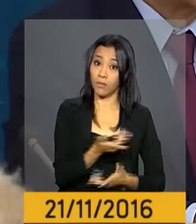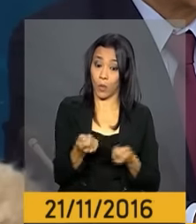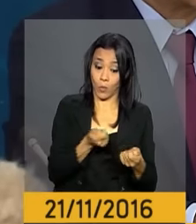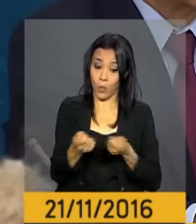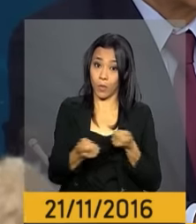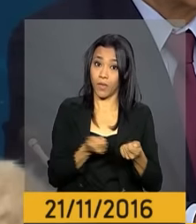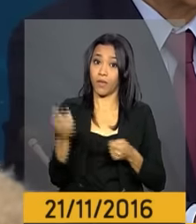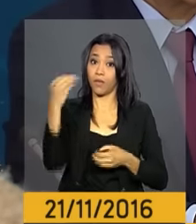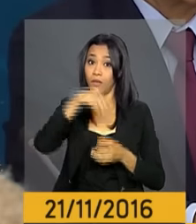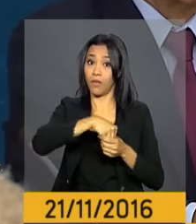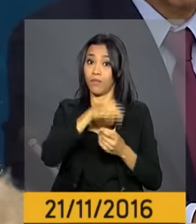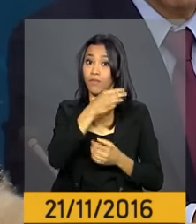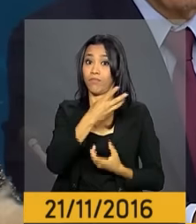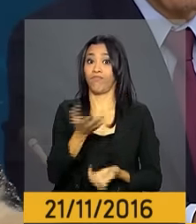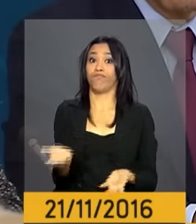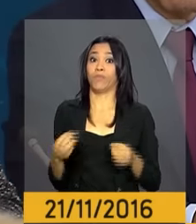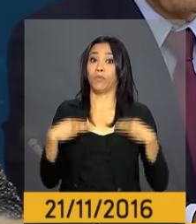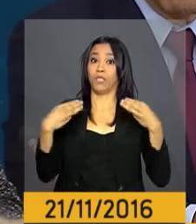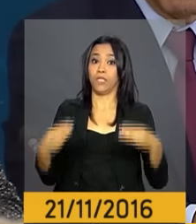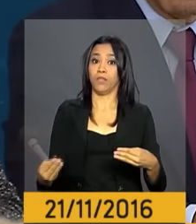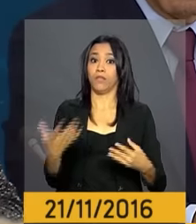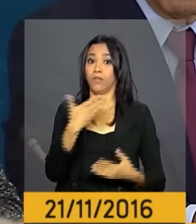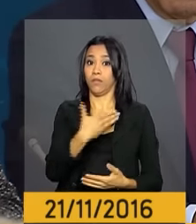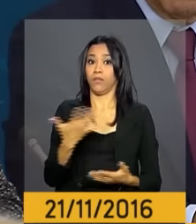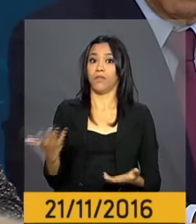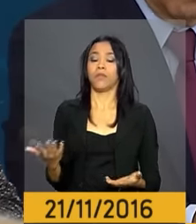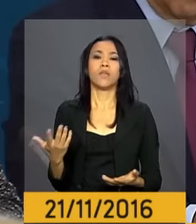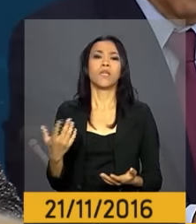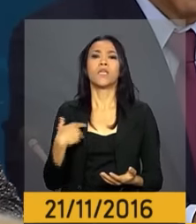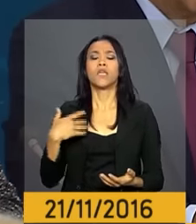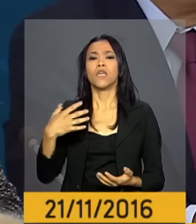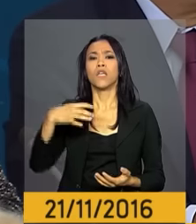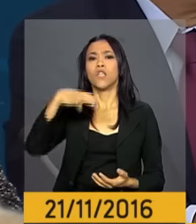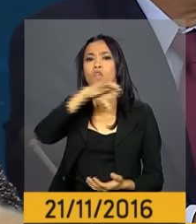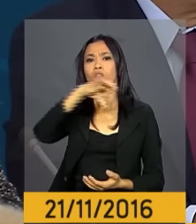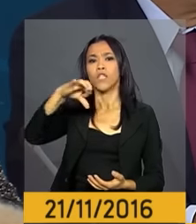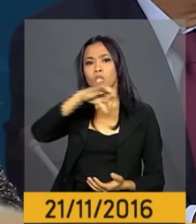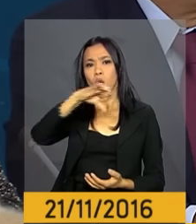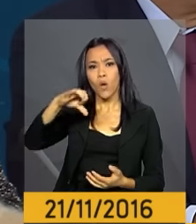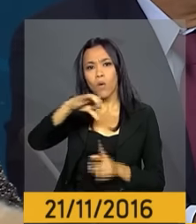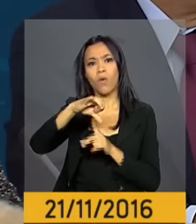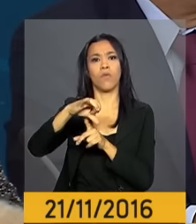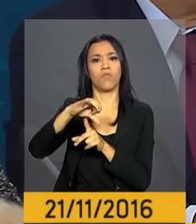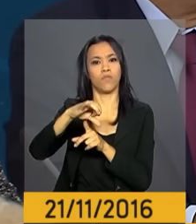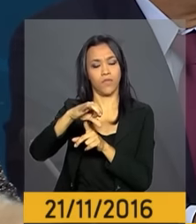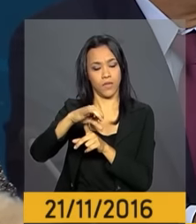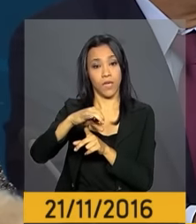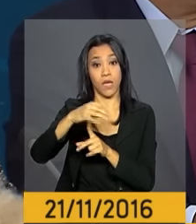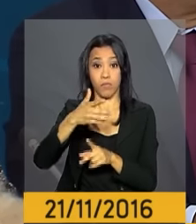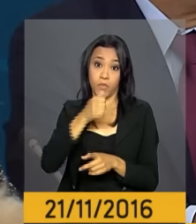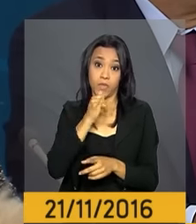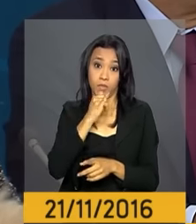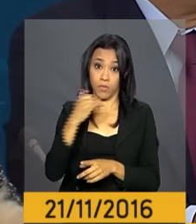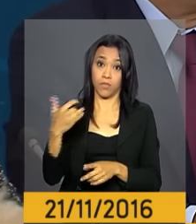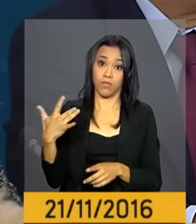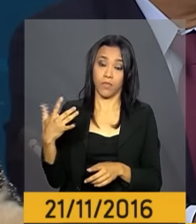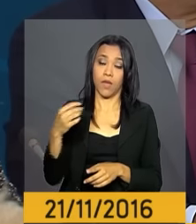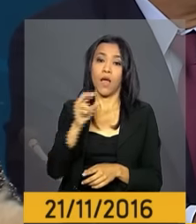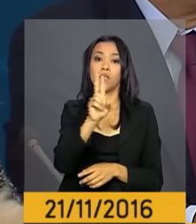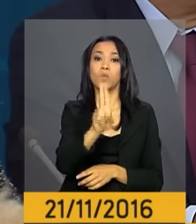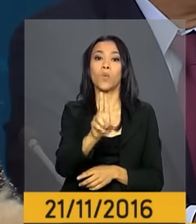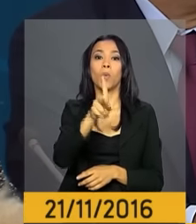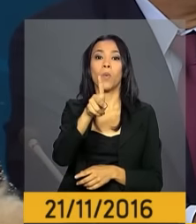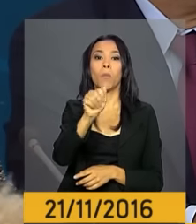economias levaram, por exemplo, a uma solenidade aqui no Palácio, em que 99 unidades de pronto atendimento, as UPAs, passaram a